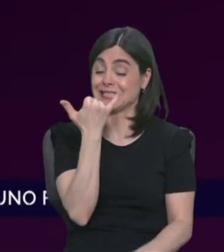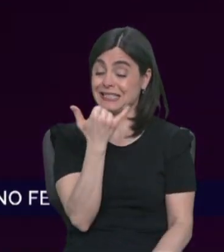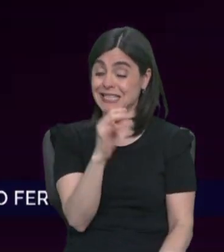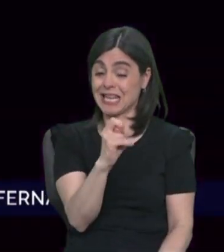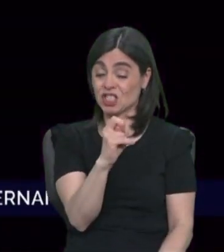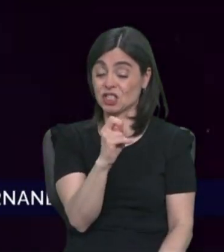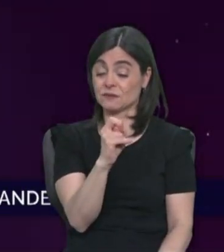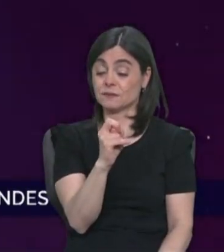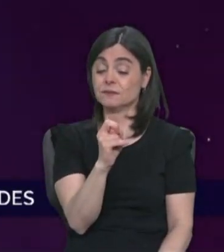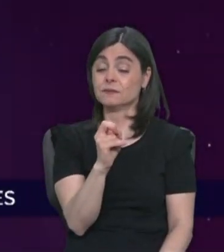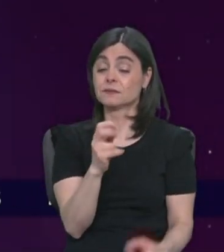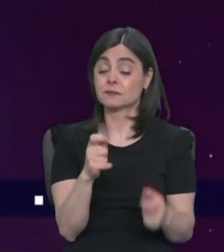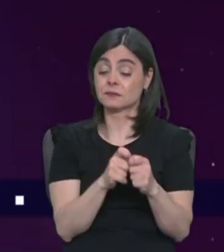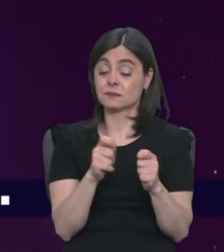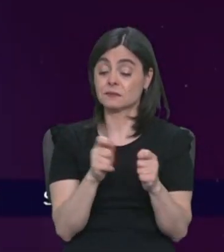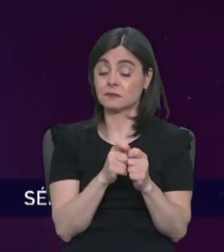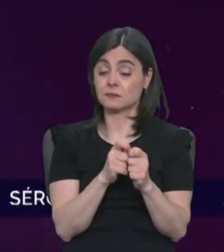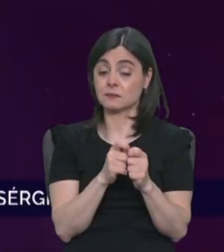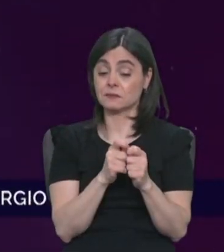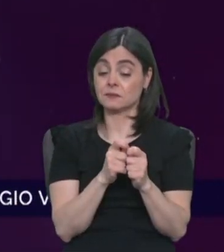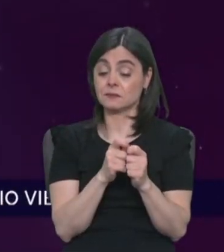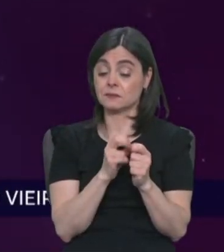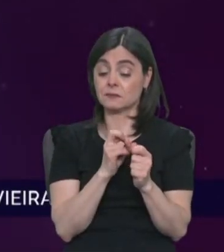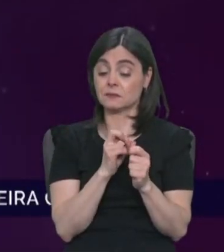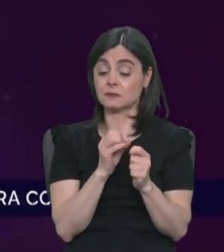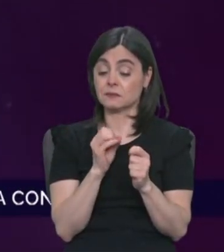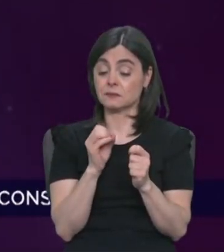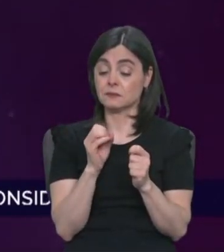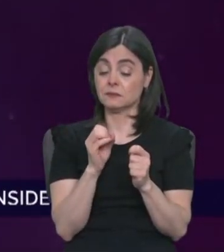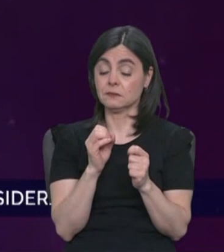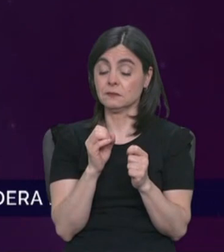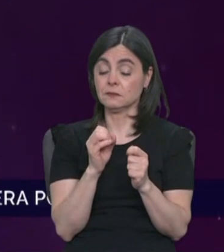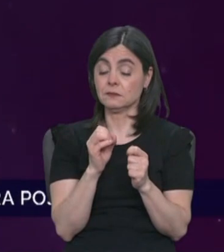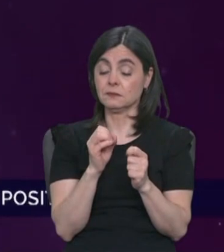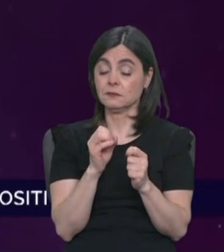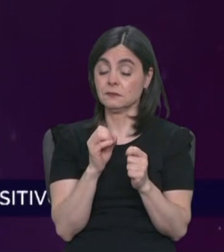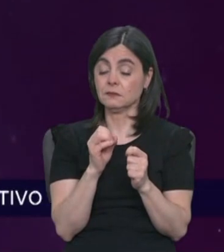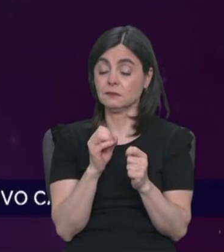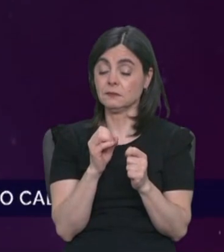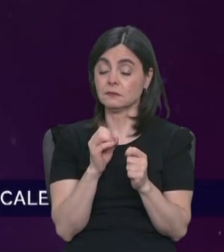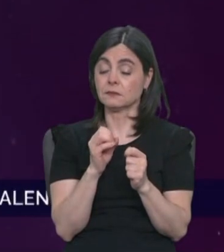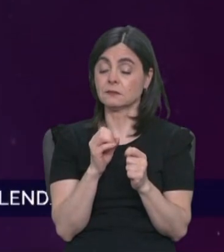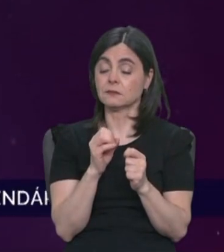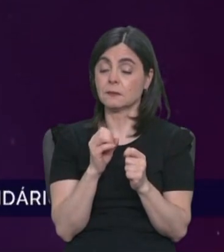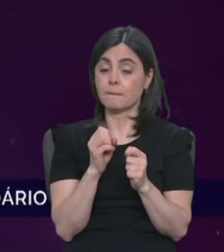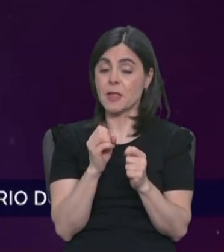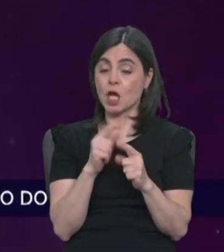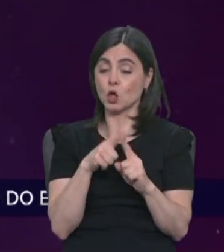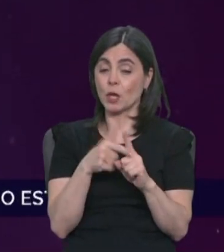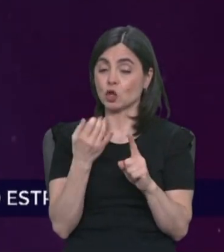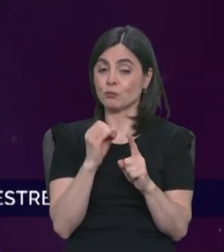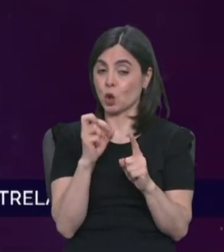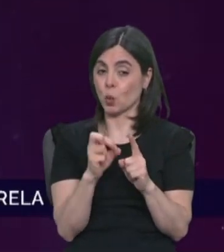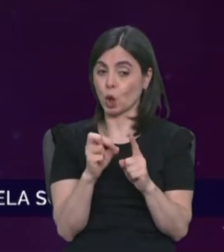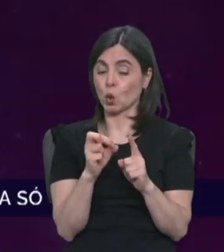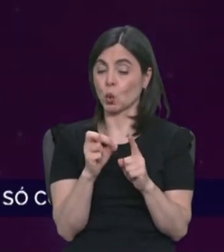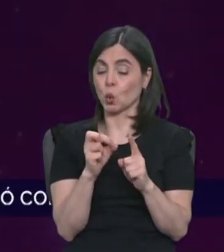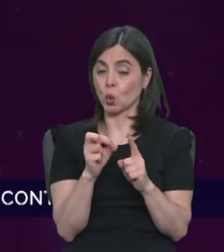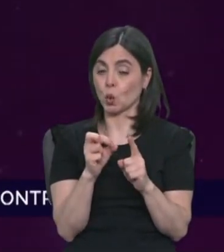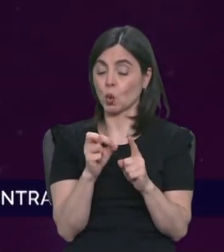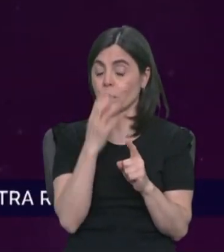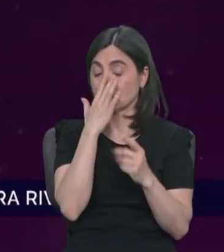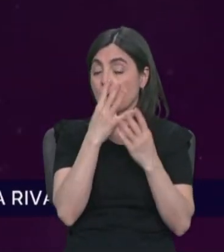mais próxima de nós, está a cerca de 8.000 anos-luz de distância, e é muito esquisita, porque em 2008 ela parece que